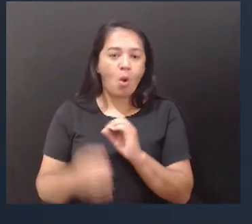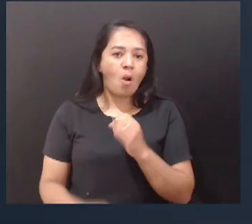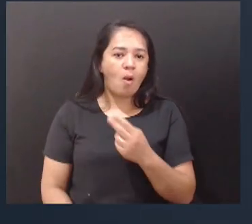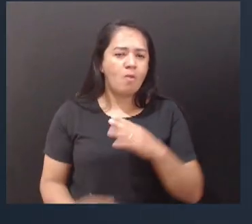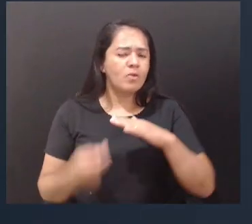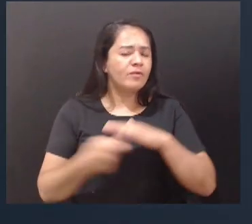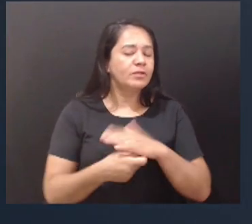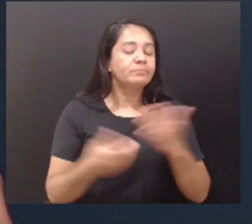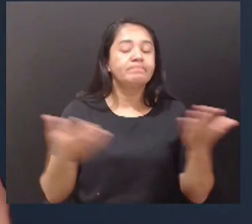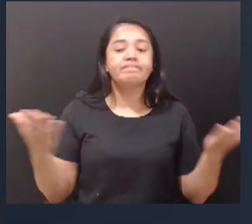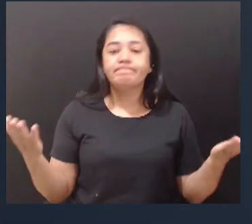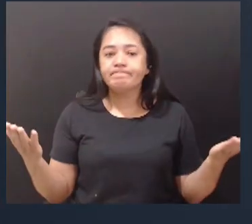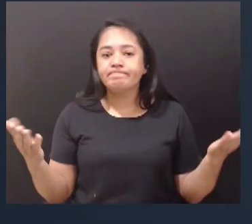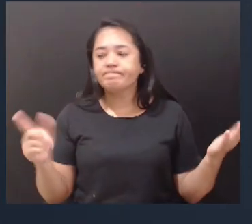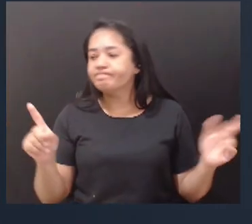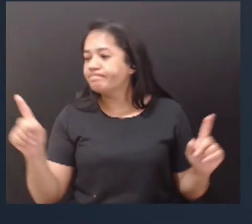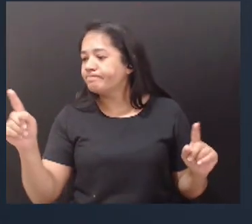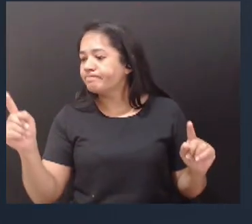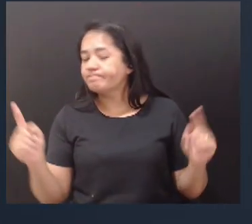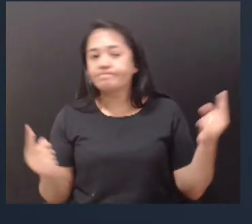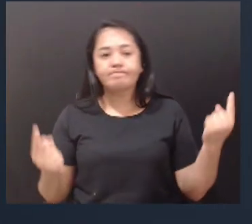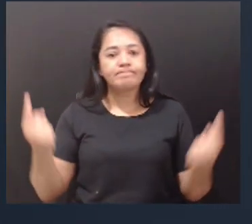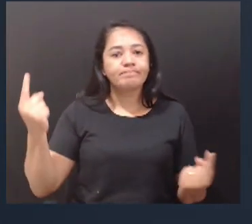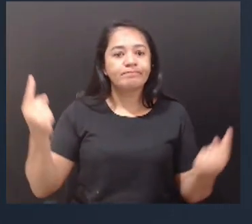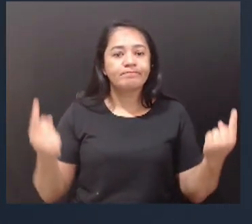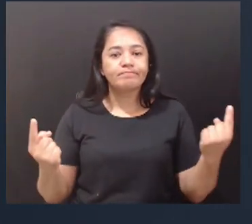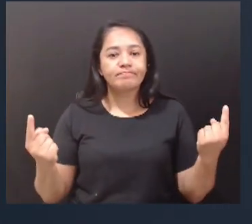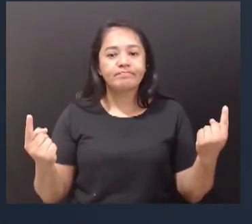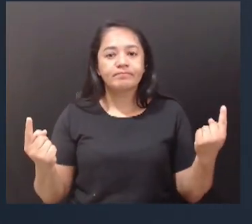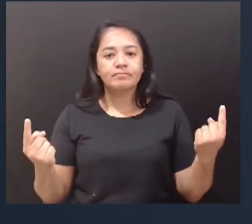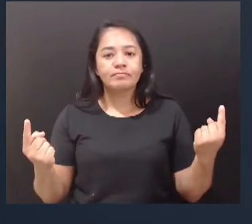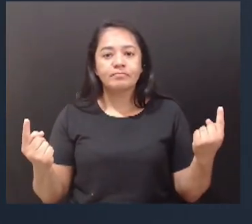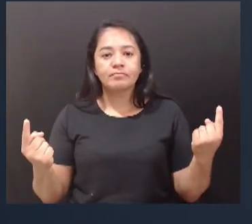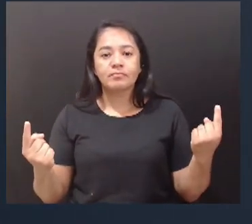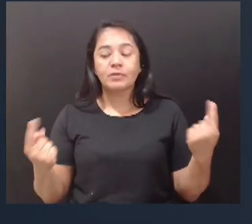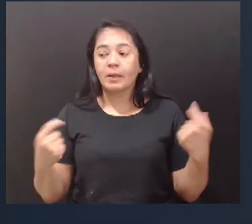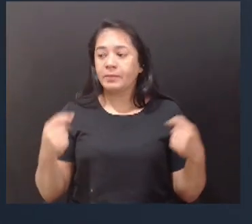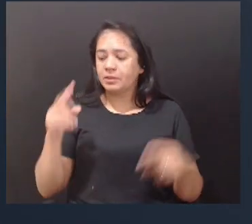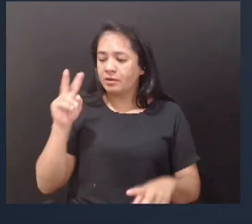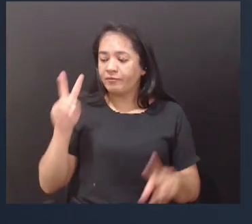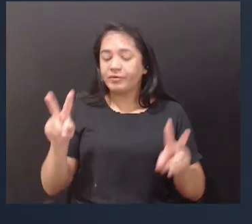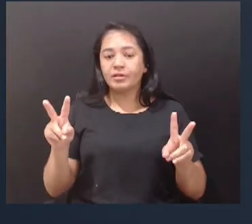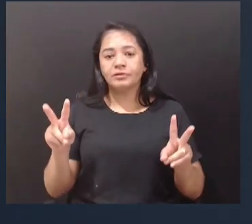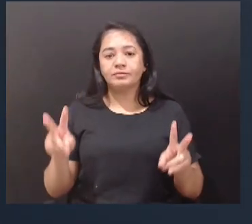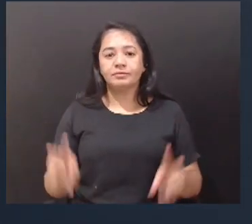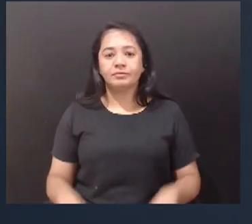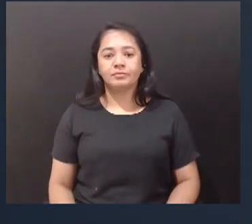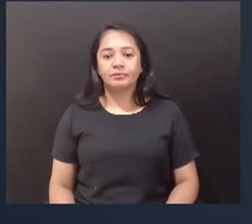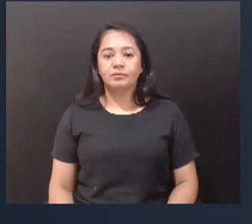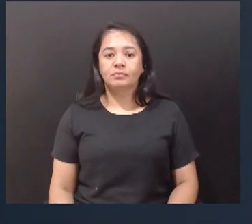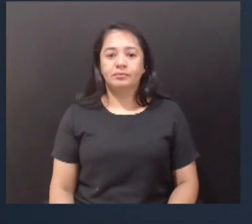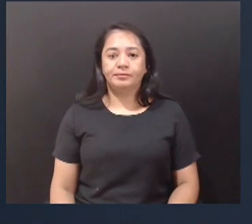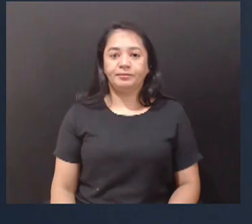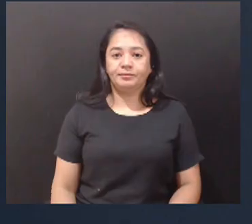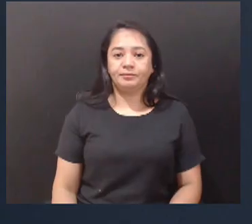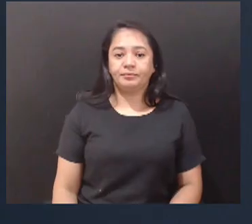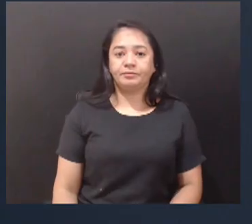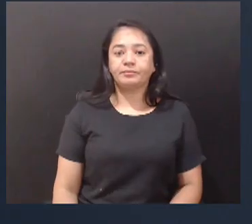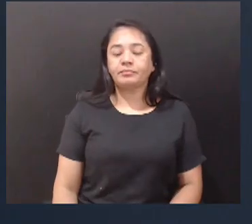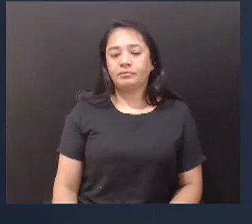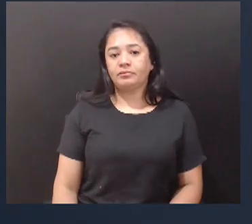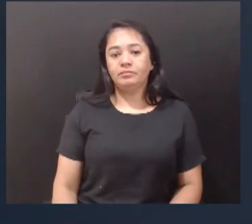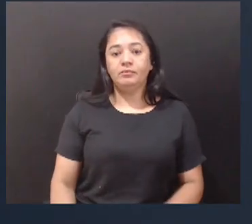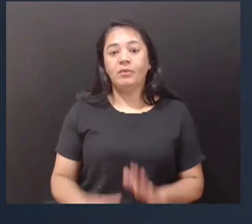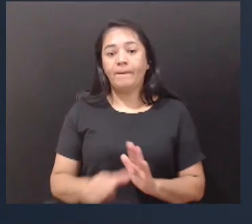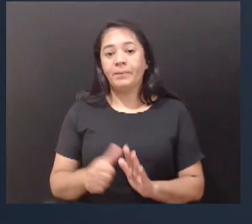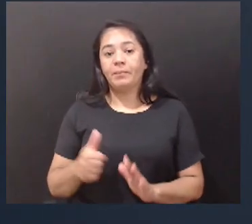aí, primeira coisa, olhar esse lado mais da conta mesmo dela, desconsiderando que ela recebeu a mais ainda, olha primeiro porque ela já tem,